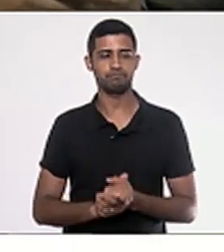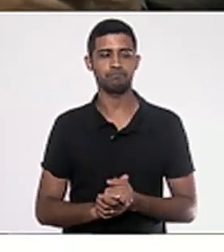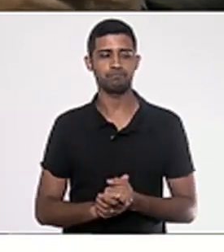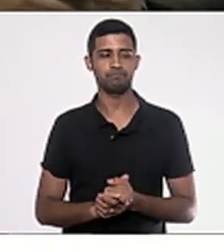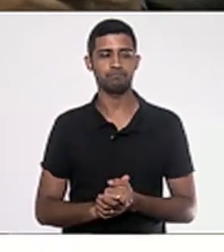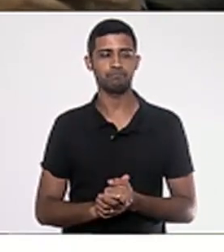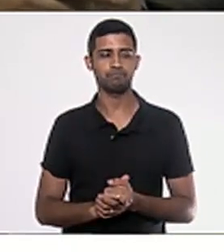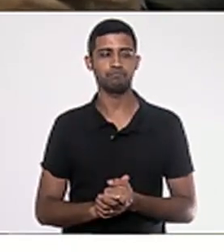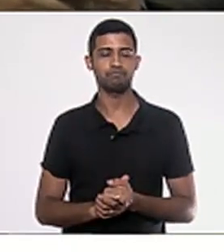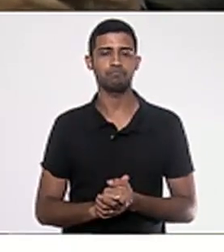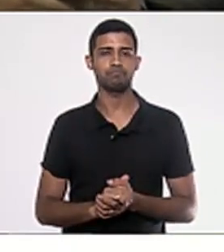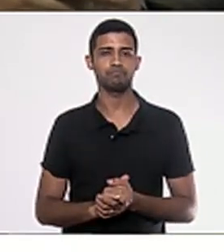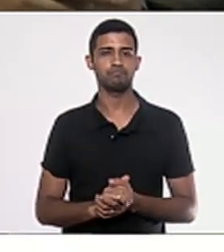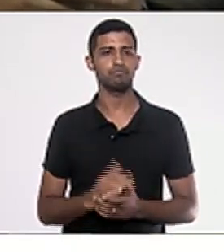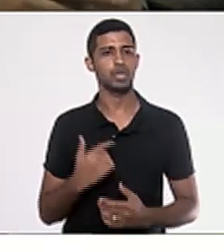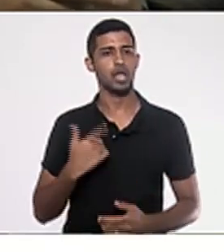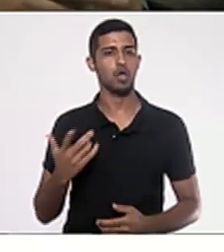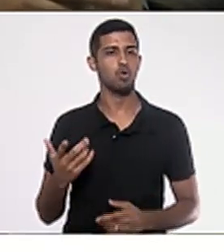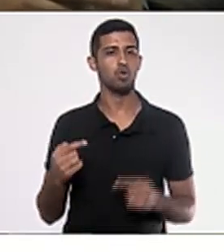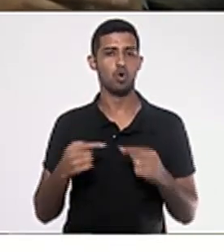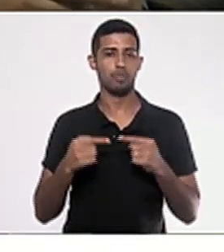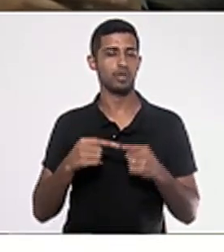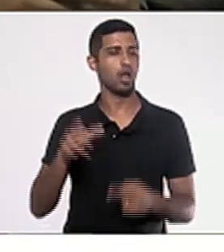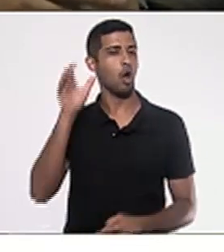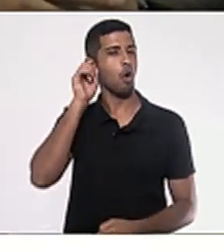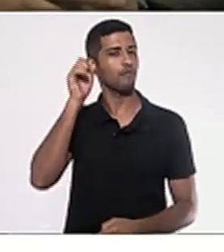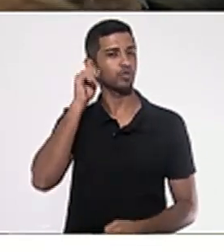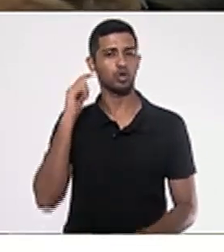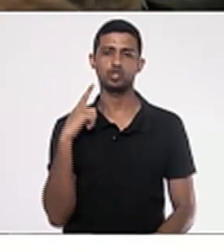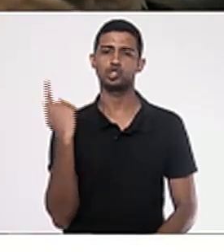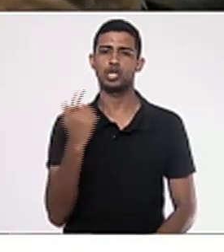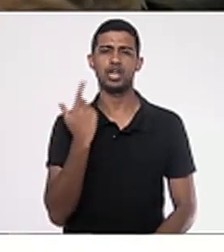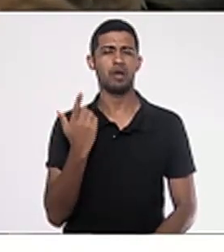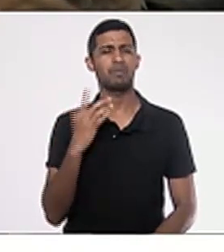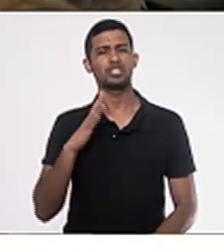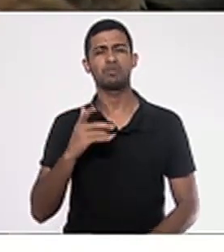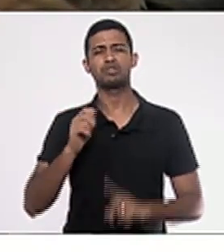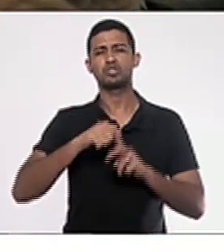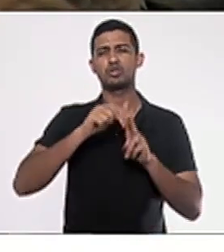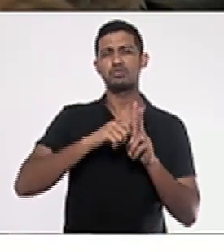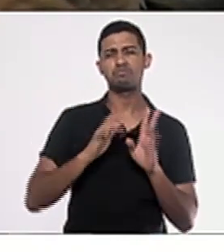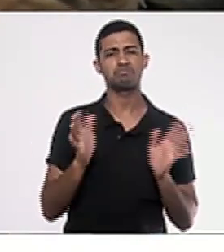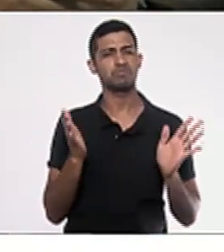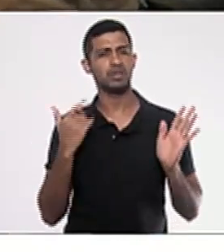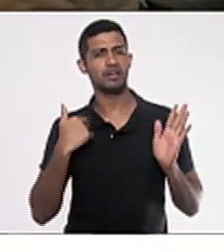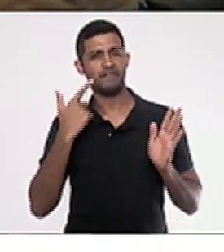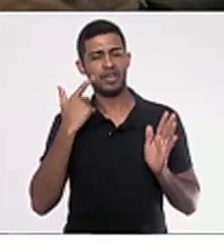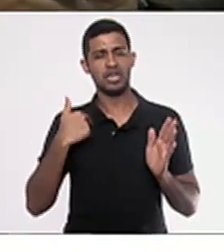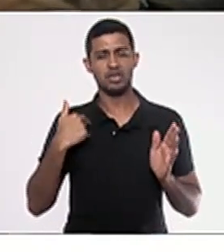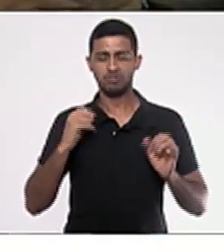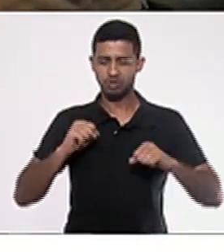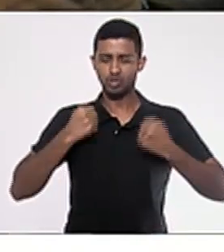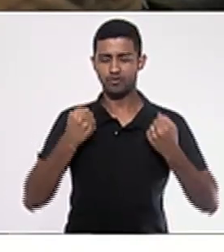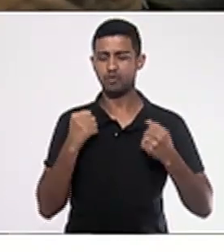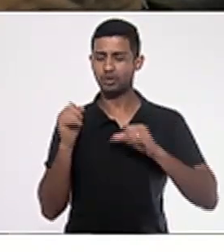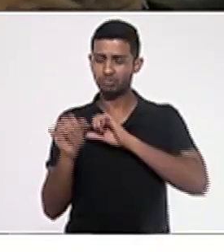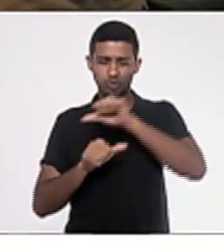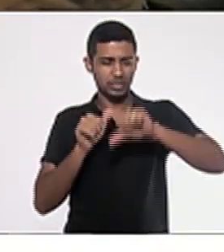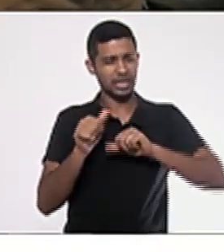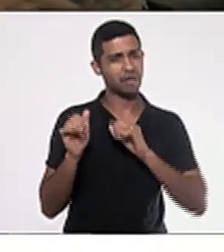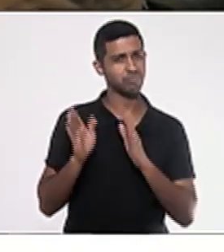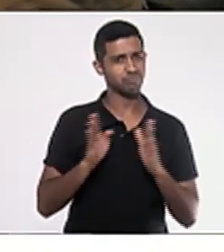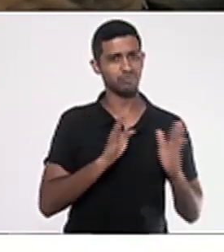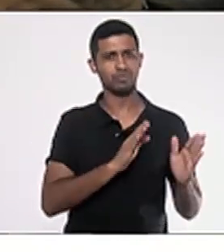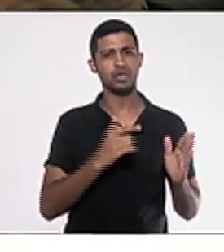ouvidora geral há 2 meses e meio, por aí. Estou tomando pé da situação e colocando a casa em ordem, né? Mas me